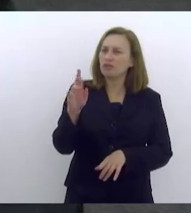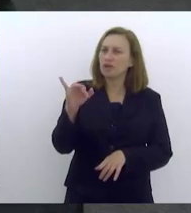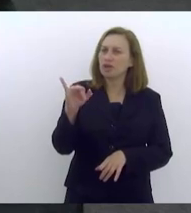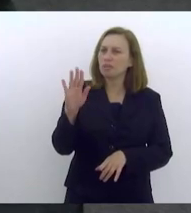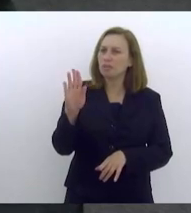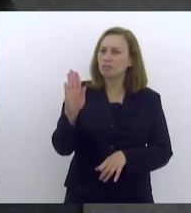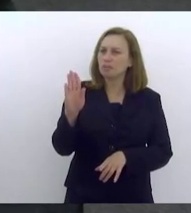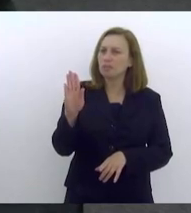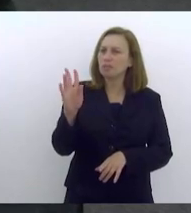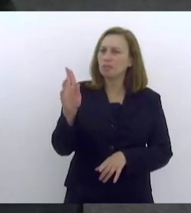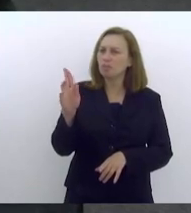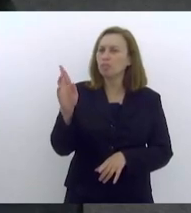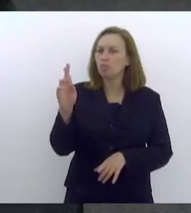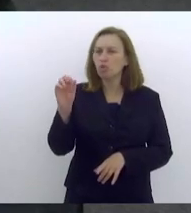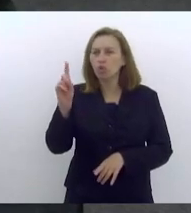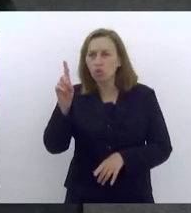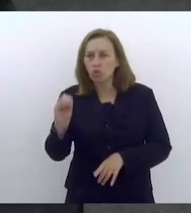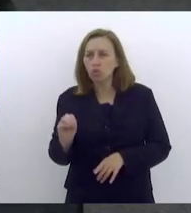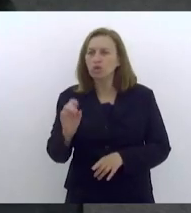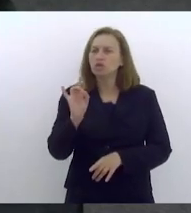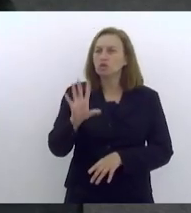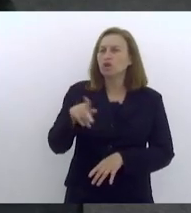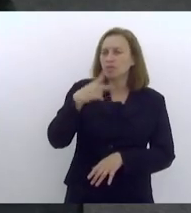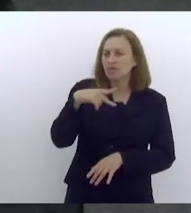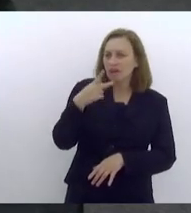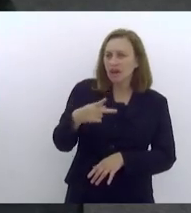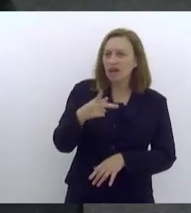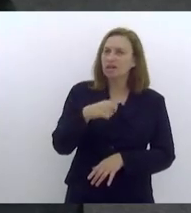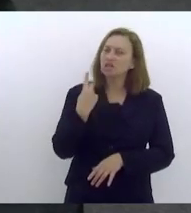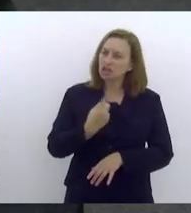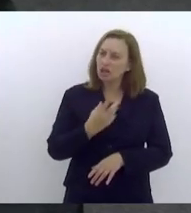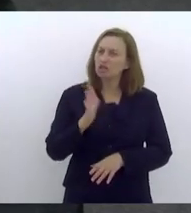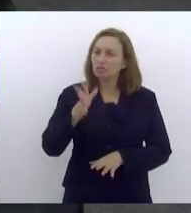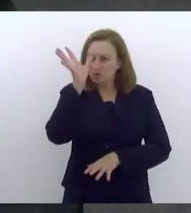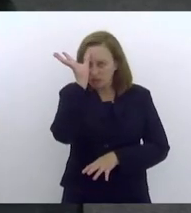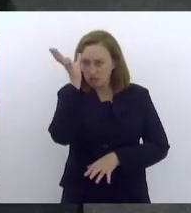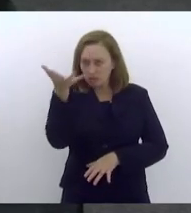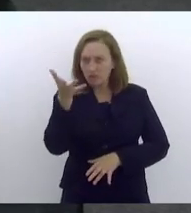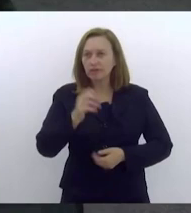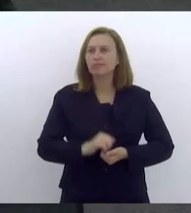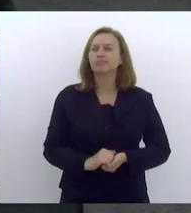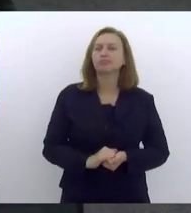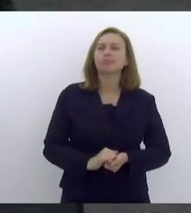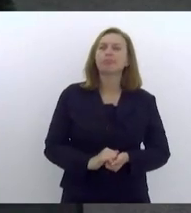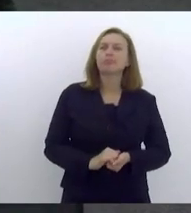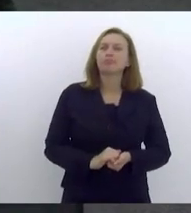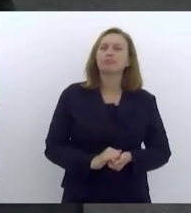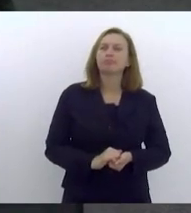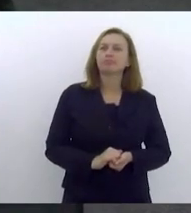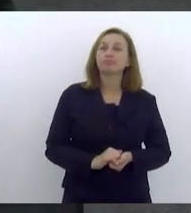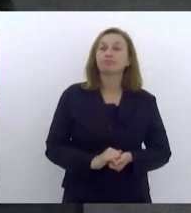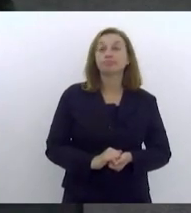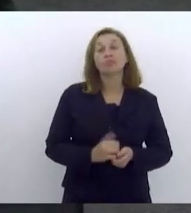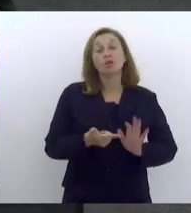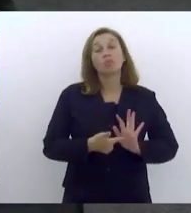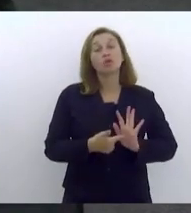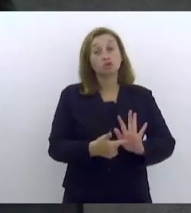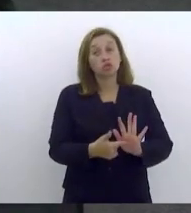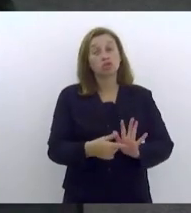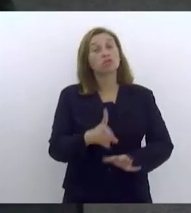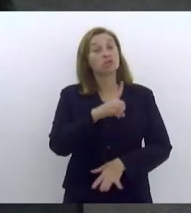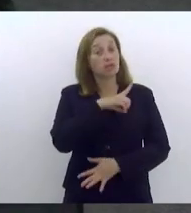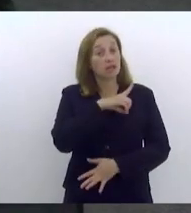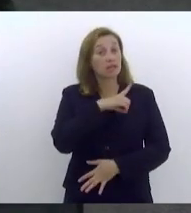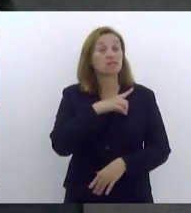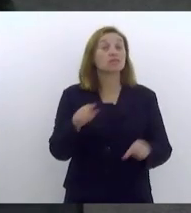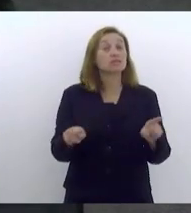a comissão já está tomando as providências cabíveis, inclusive levando o caso até a delegacia